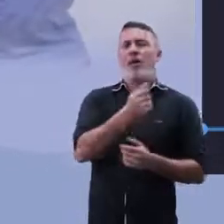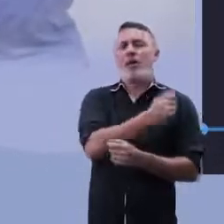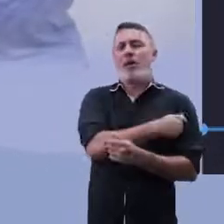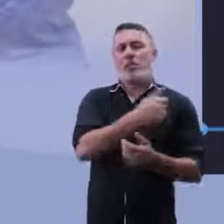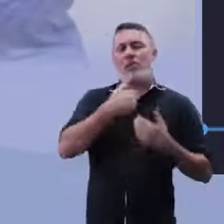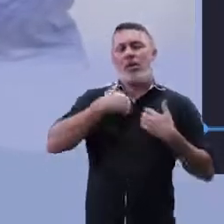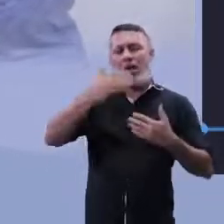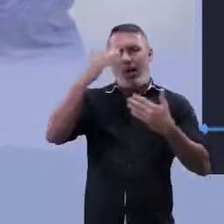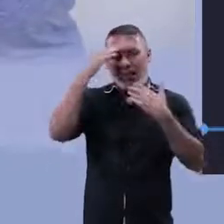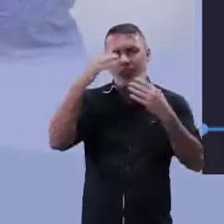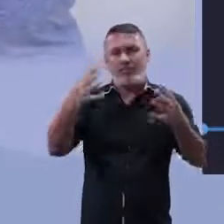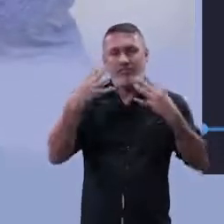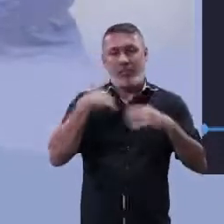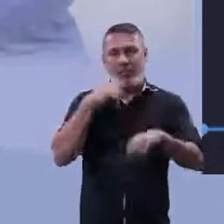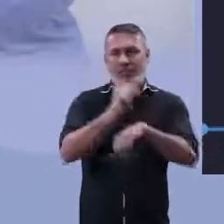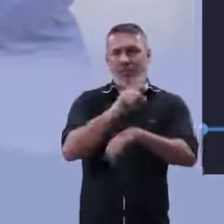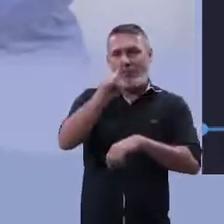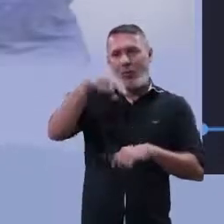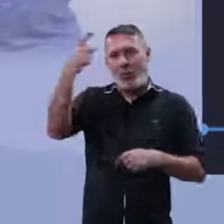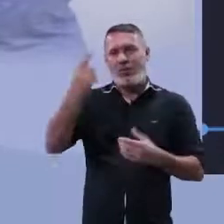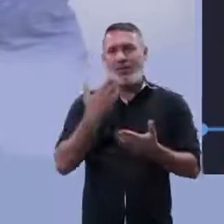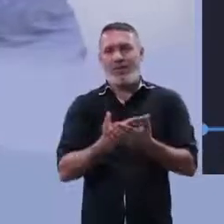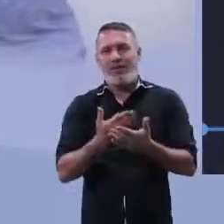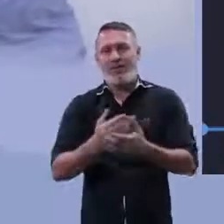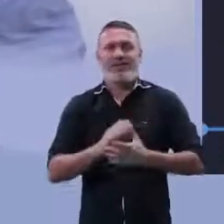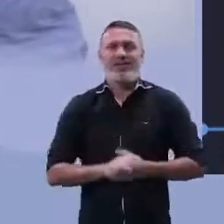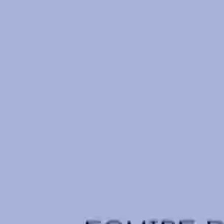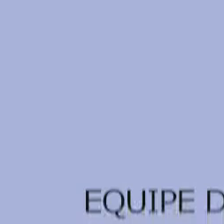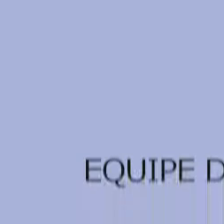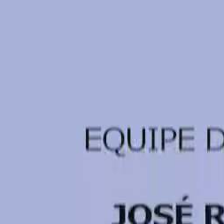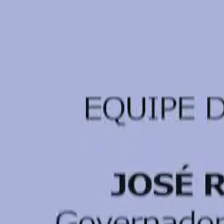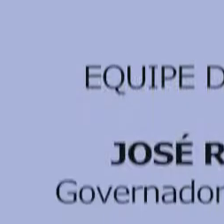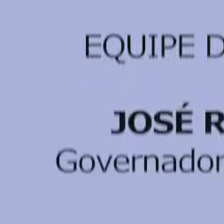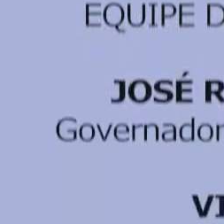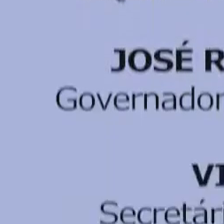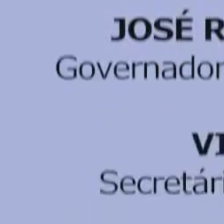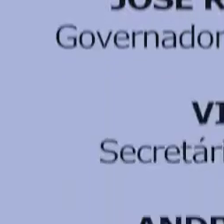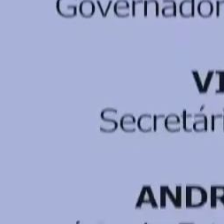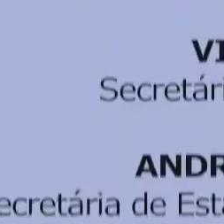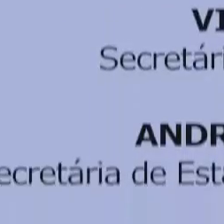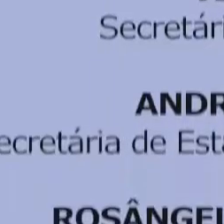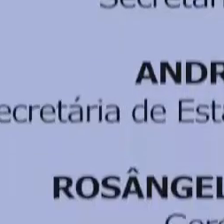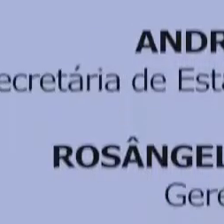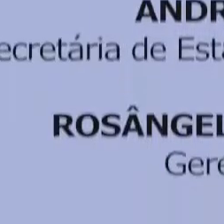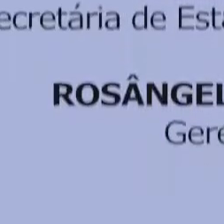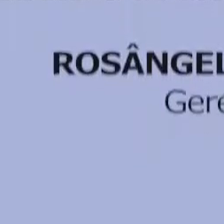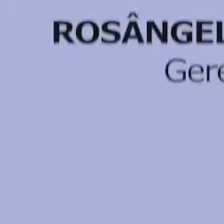eu agradeço imensamente a sua participação. Te aguardo na próxima aula.